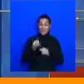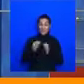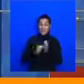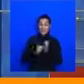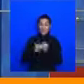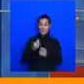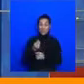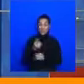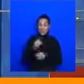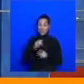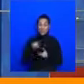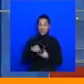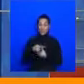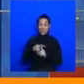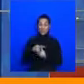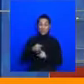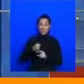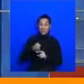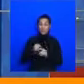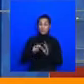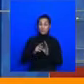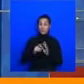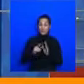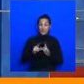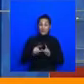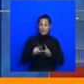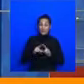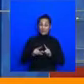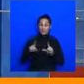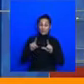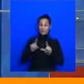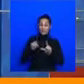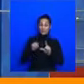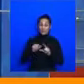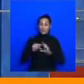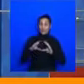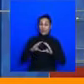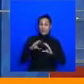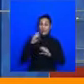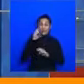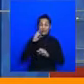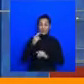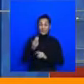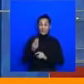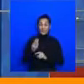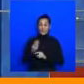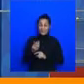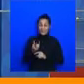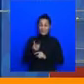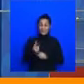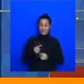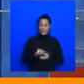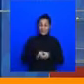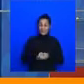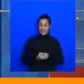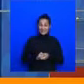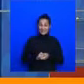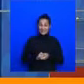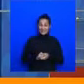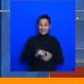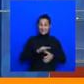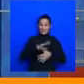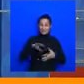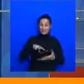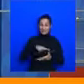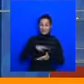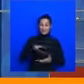faltam 10. Mais um número na tela, bola rosa 36, rosa 36. O